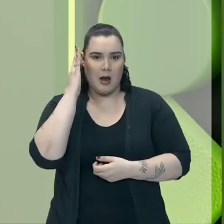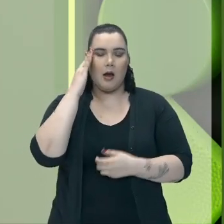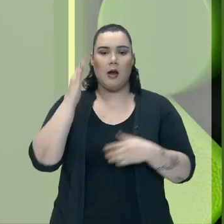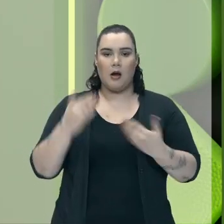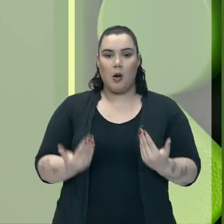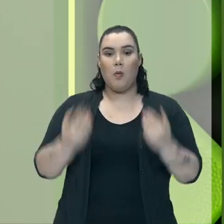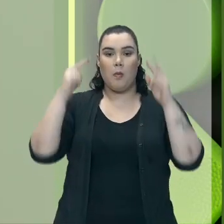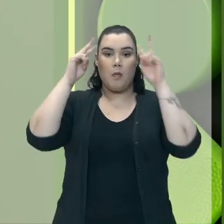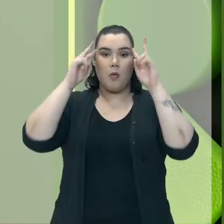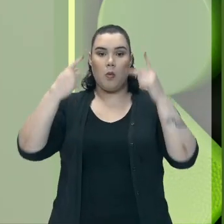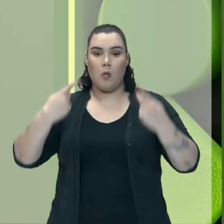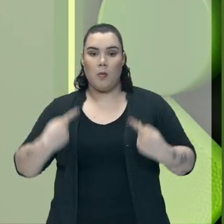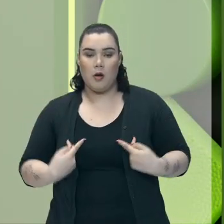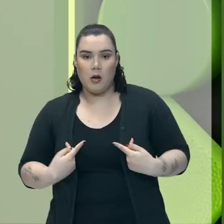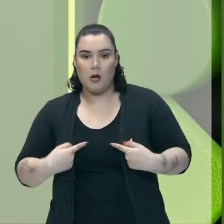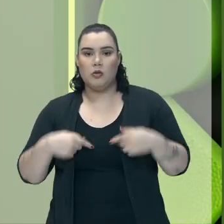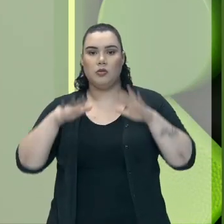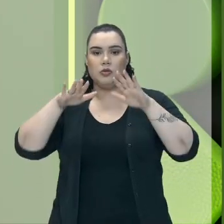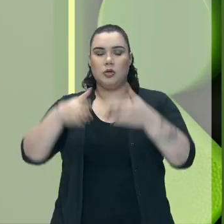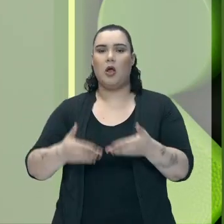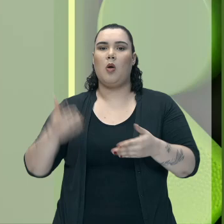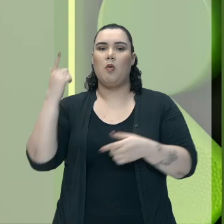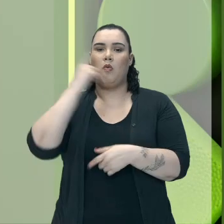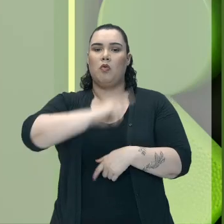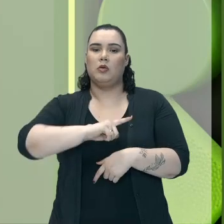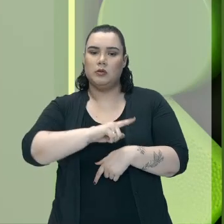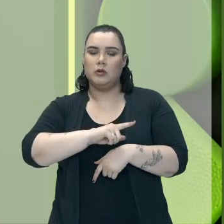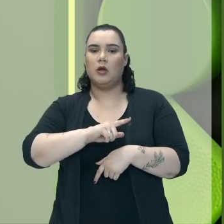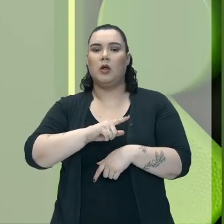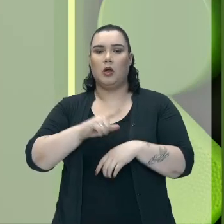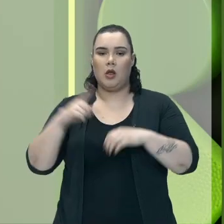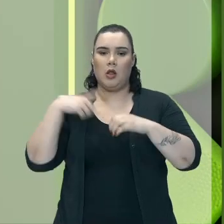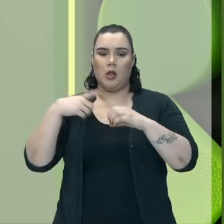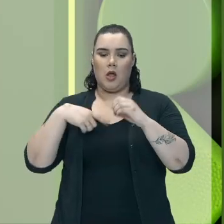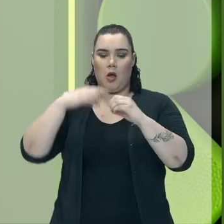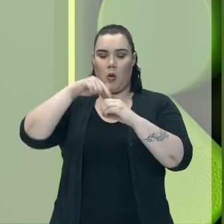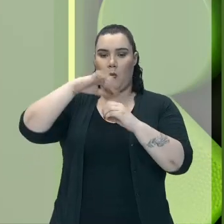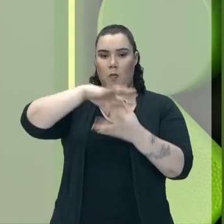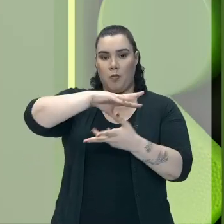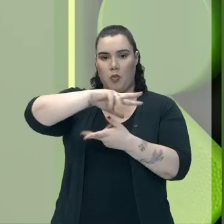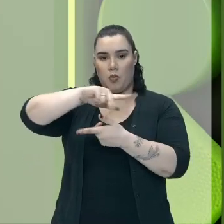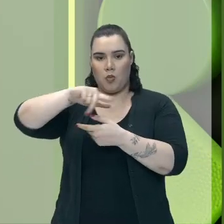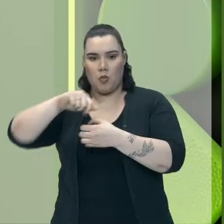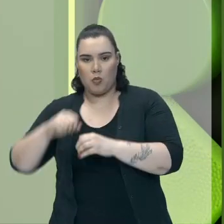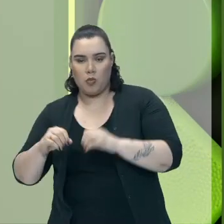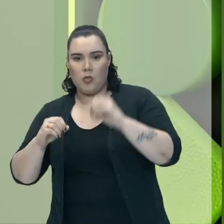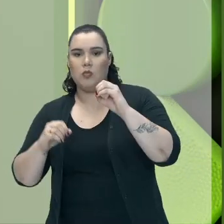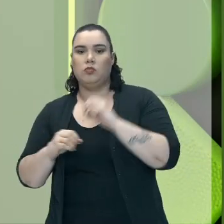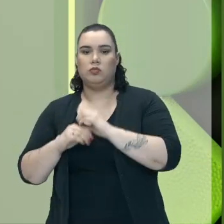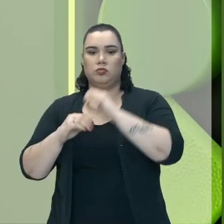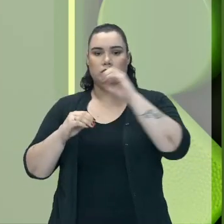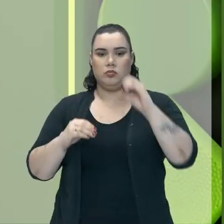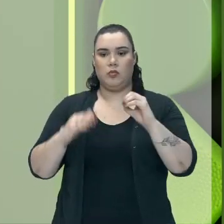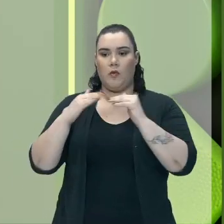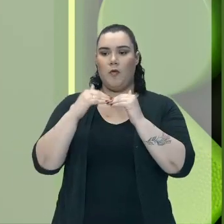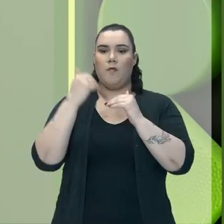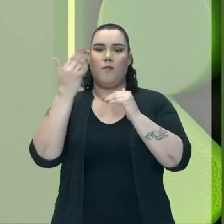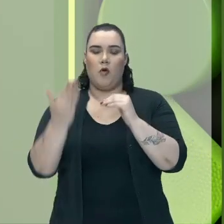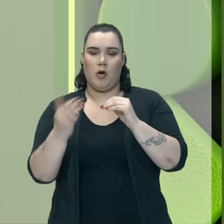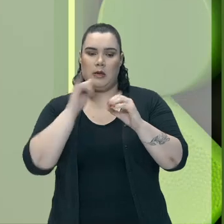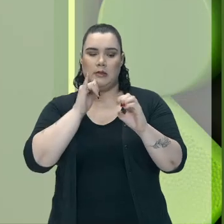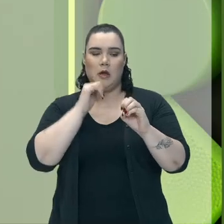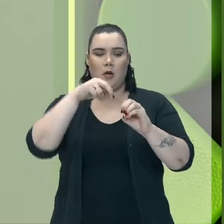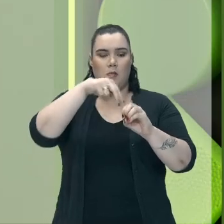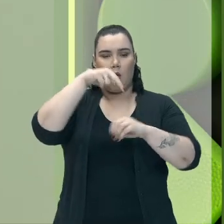Nós já chegamos com as naves que nós temos hoje a sair do planeta e observar o planeta pelo lado de fora